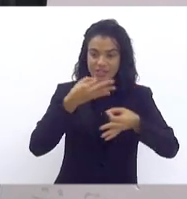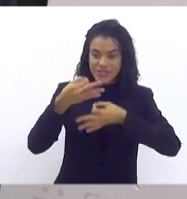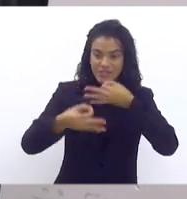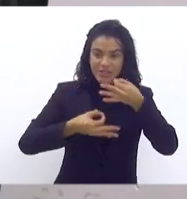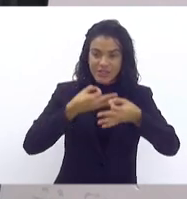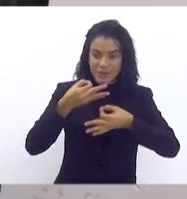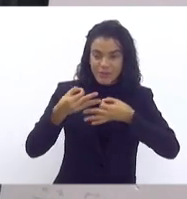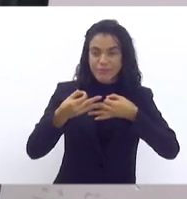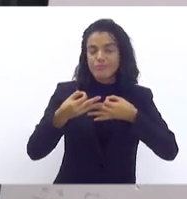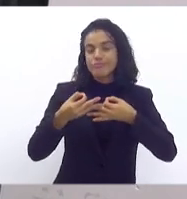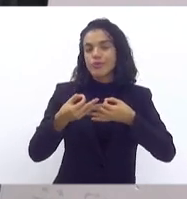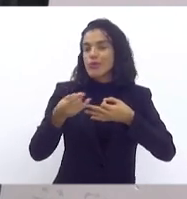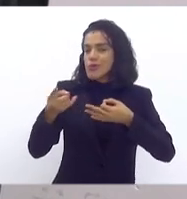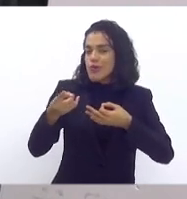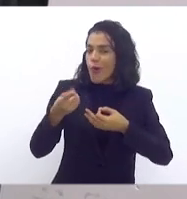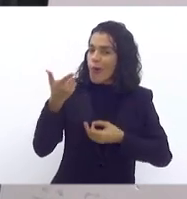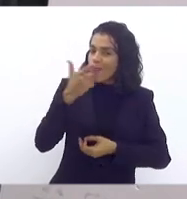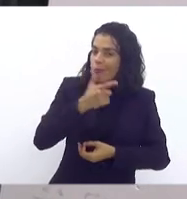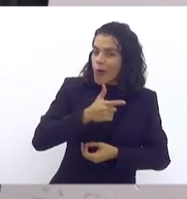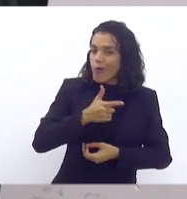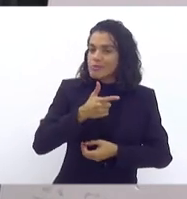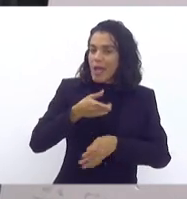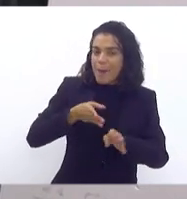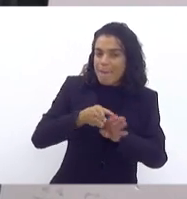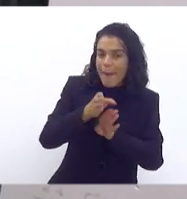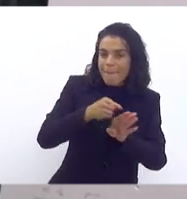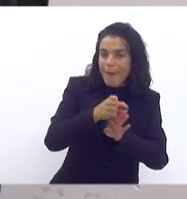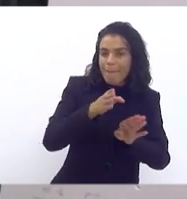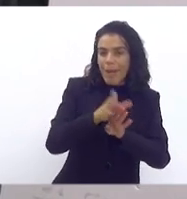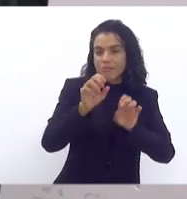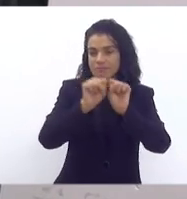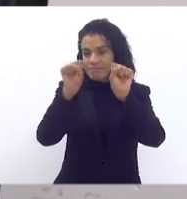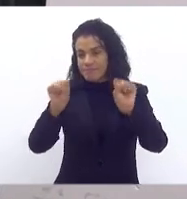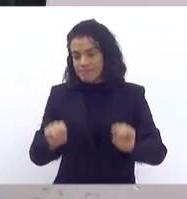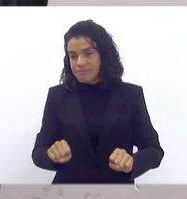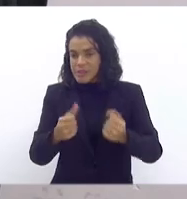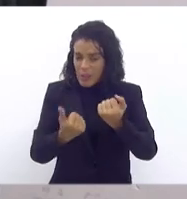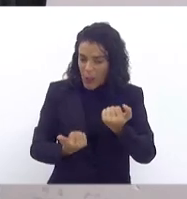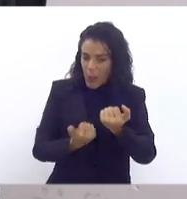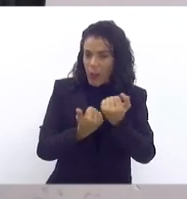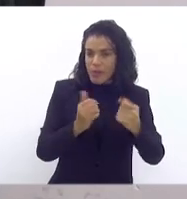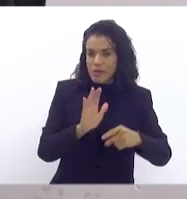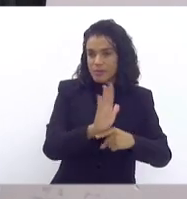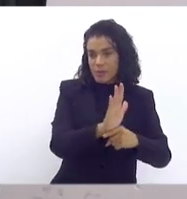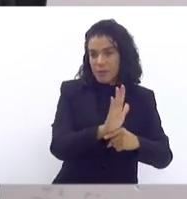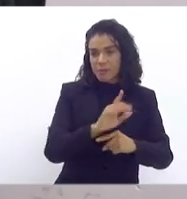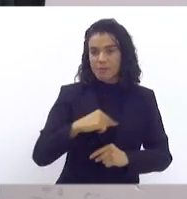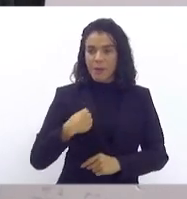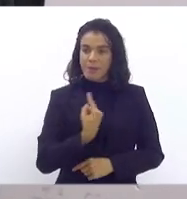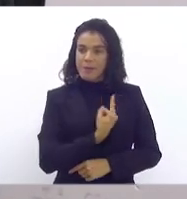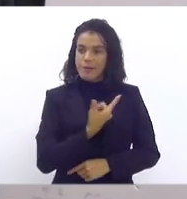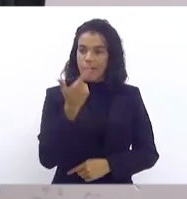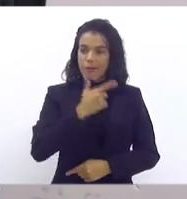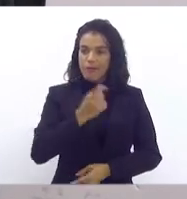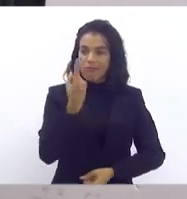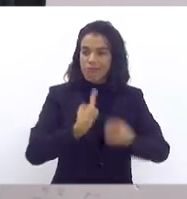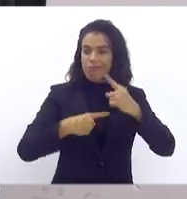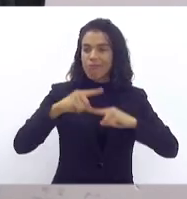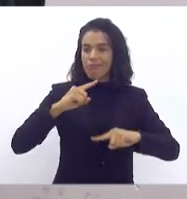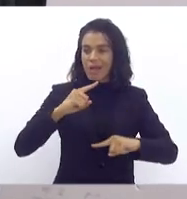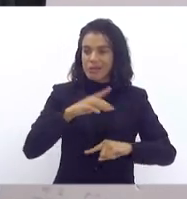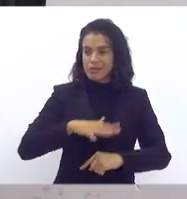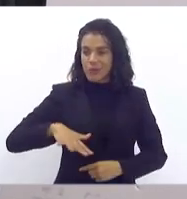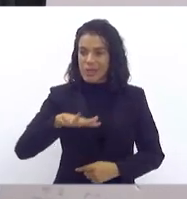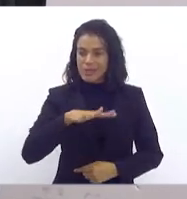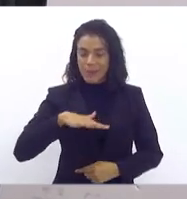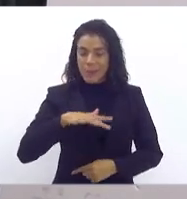ao sistema ao poder judiciário no sentido da contribuição mesmo pra gente superar ess situação diante